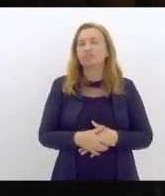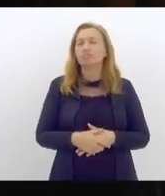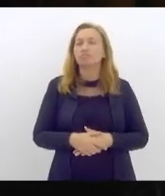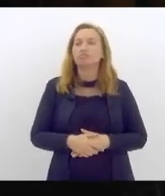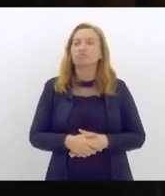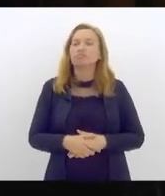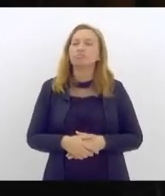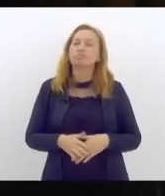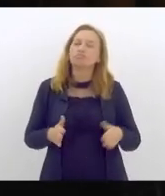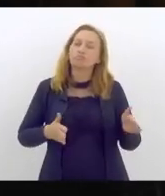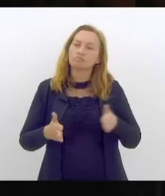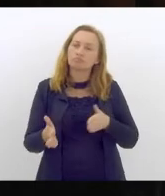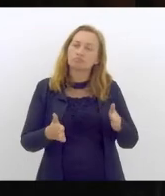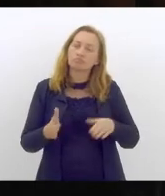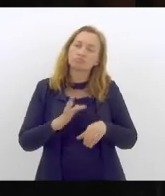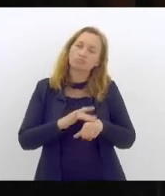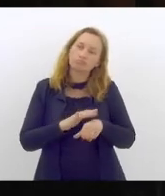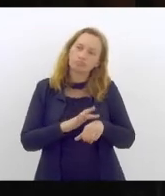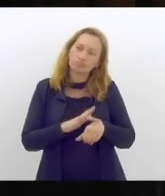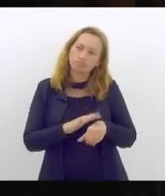doença tão